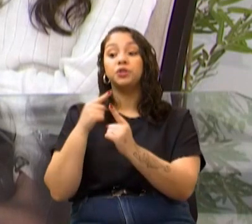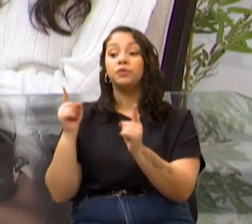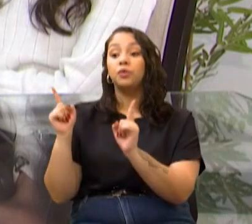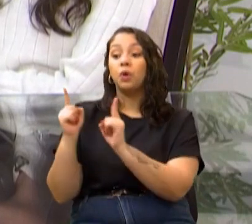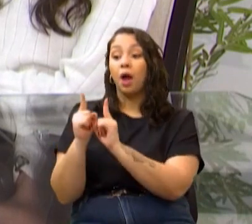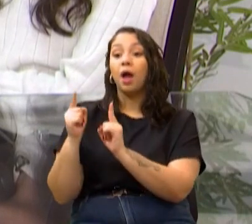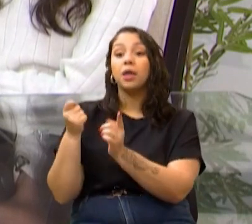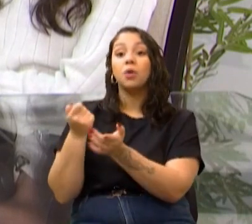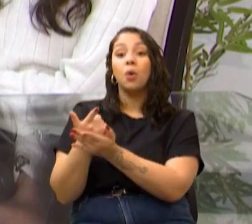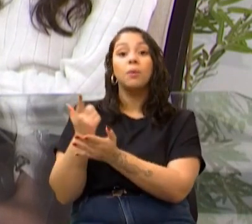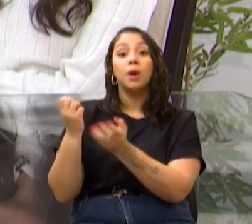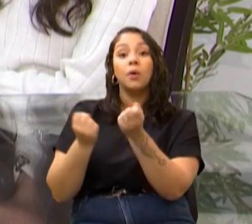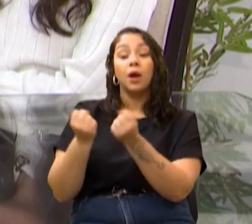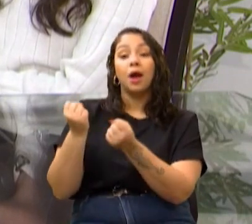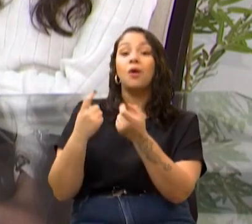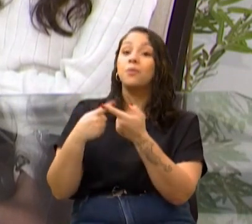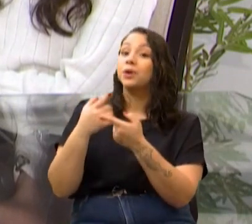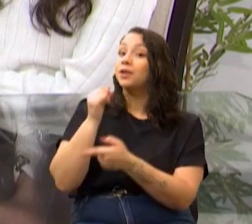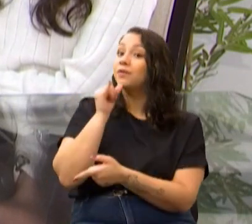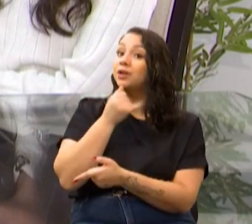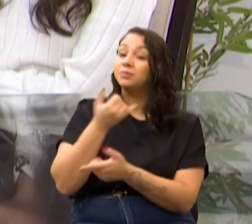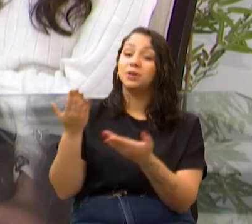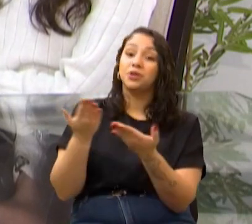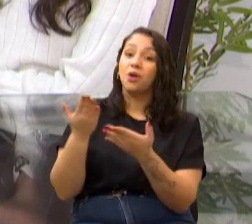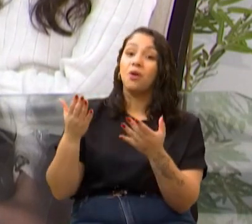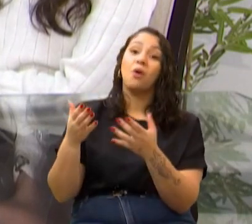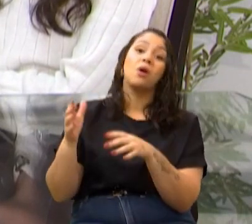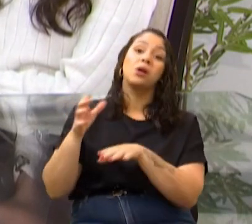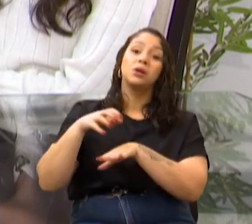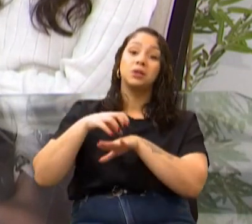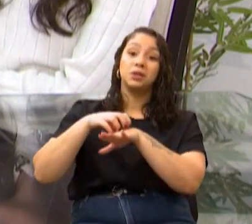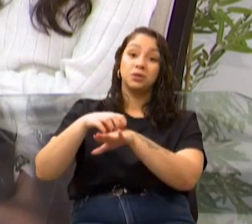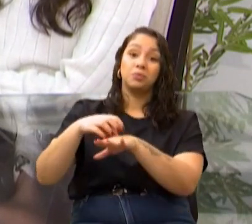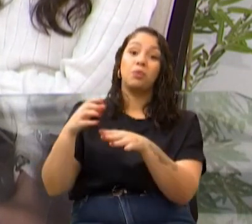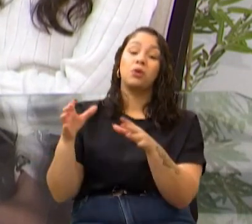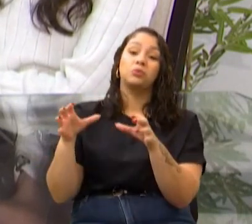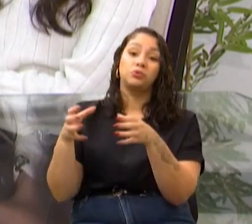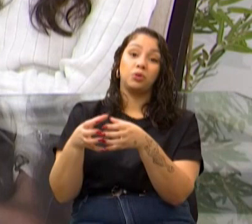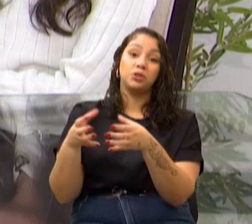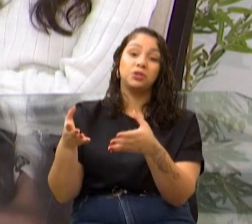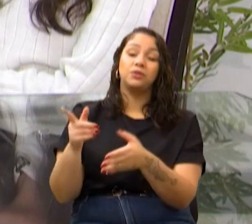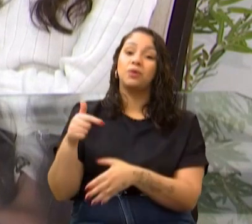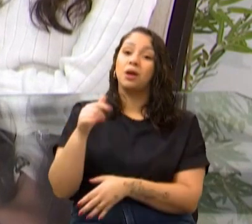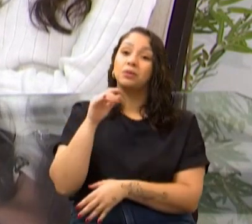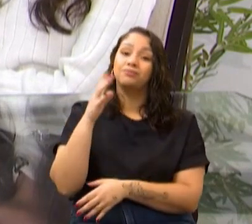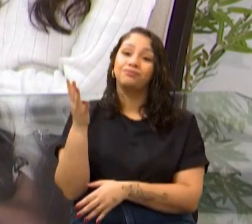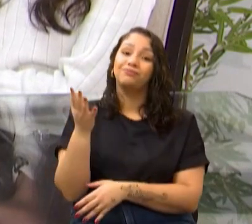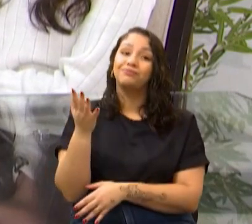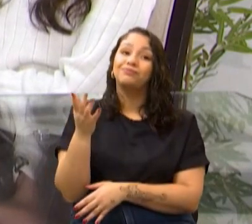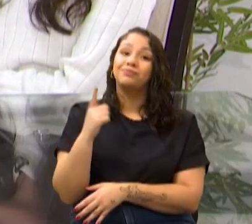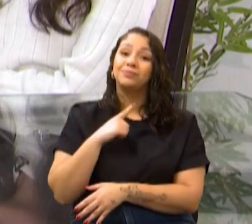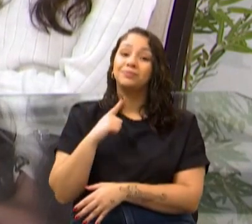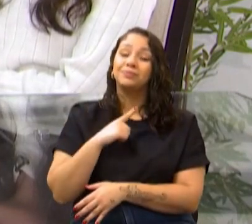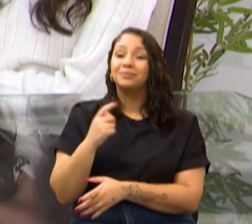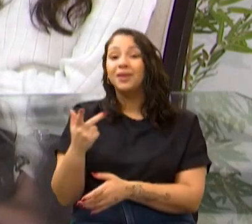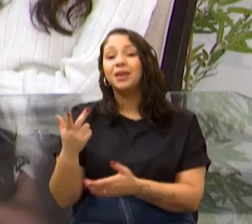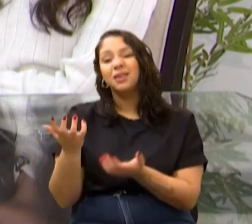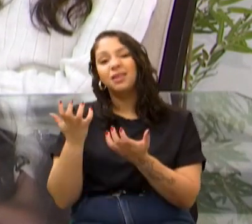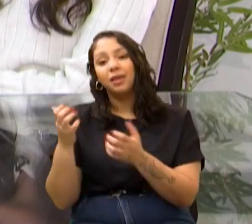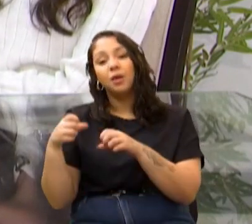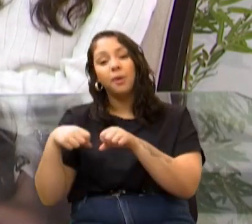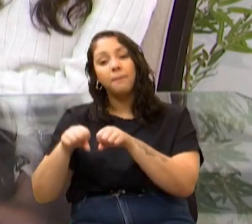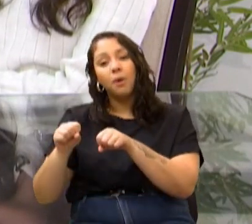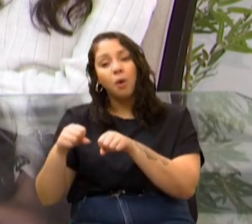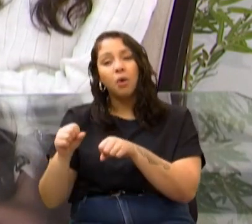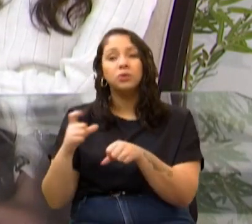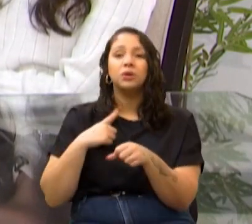objetivo de curto prazo? É comprar um carro? Porque, infelizmente, o nosso transporte público deixa a desejar. E o jovem, assim,